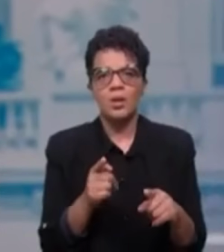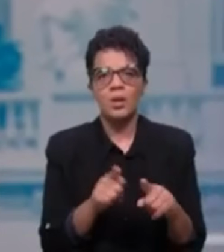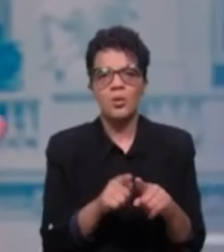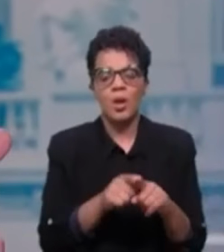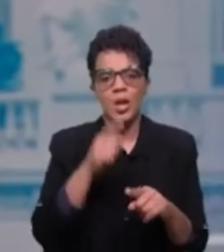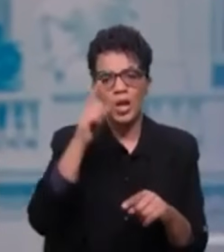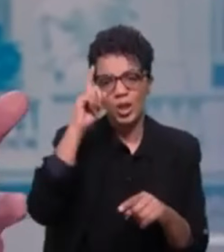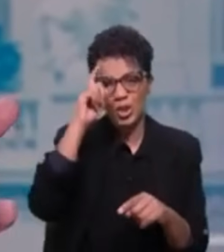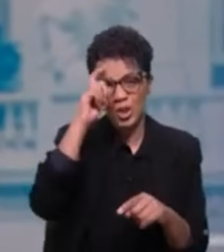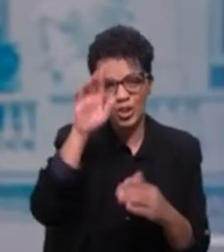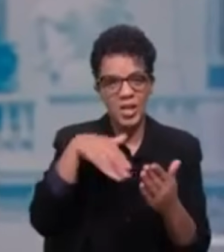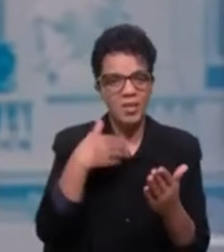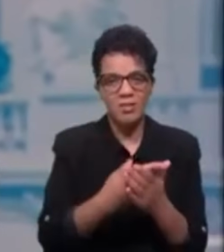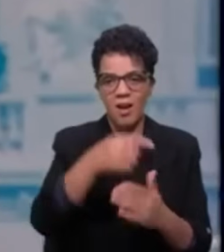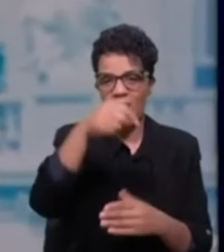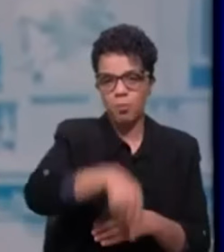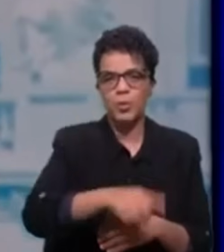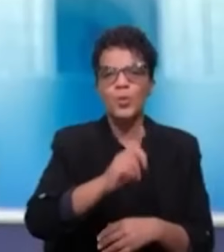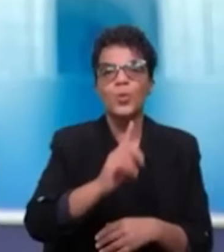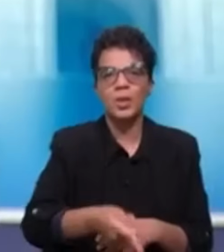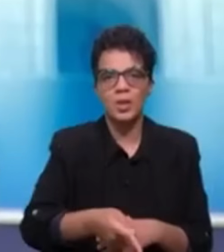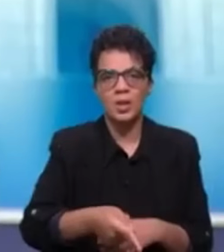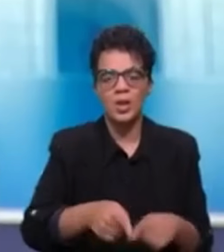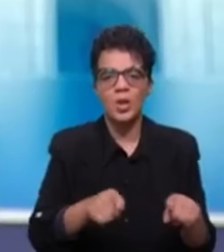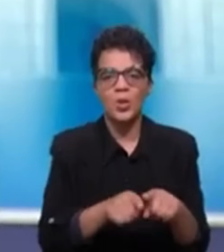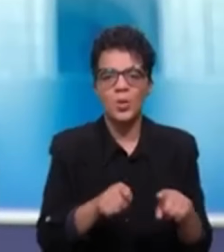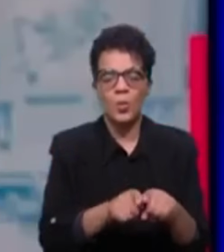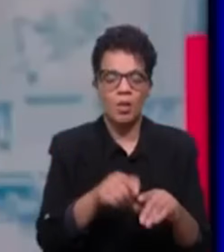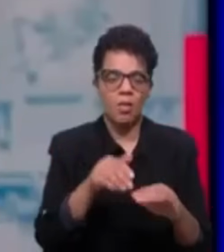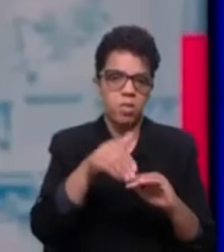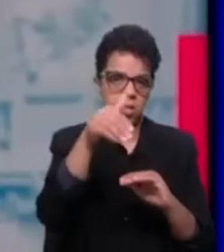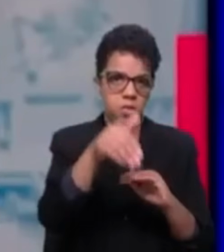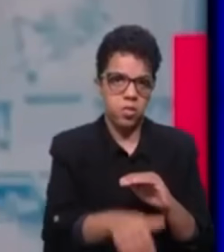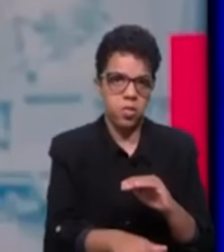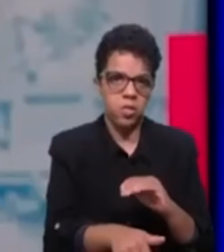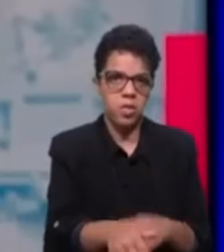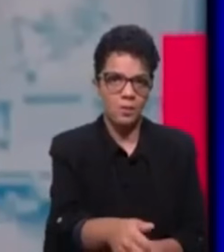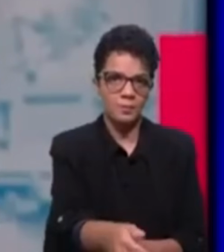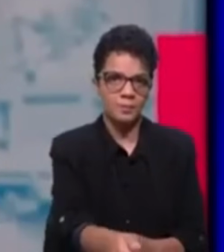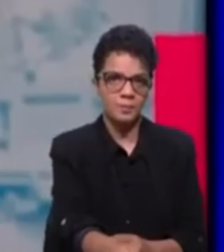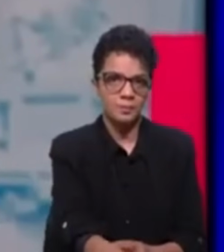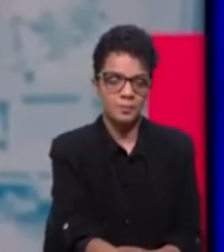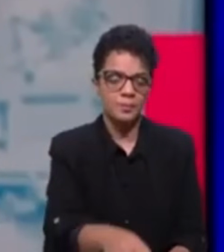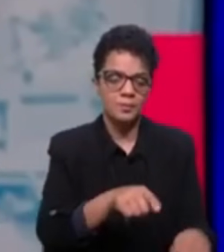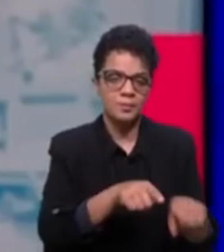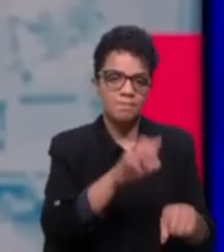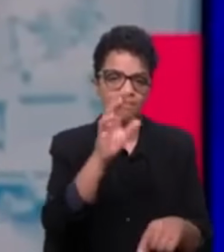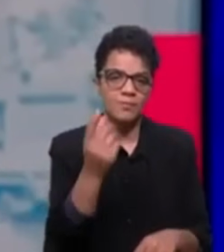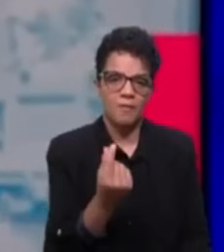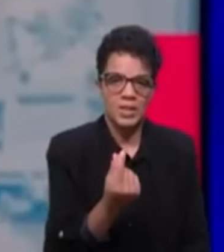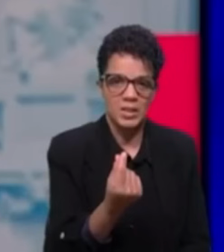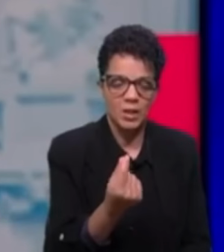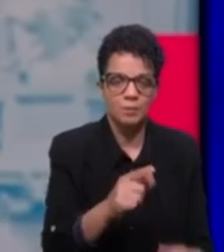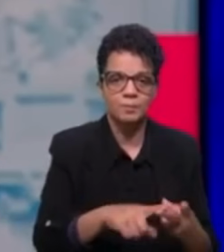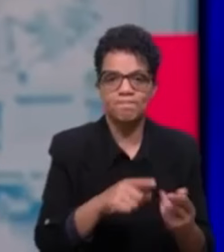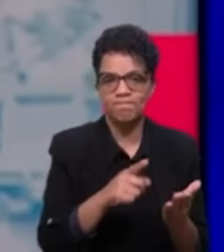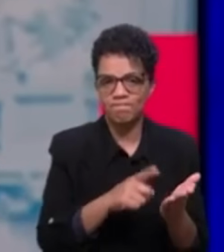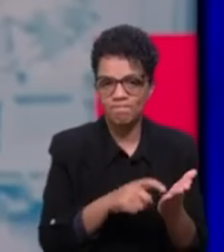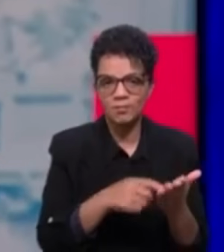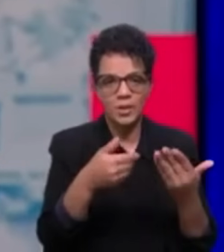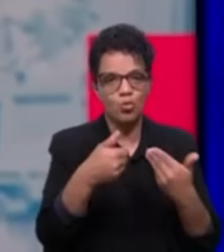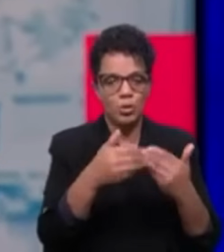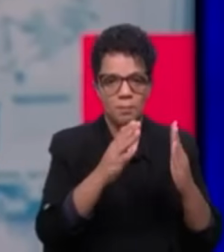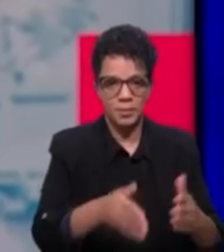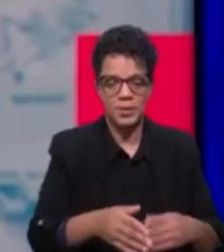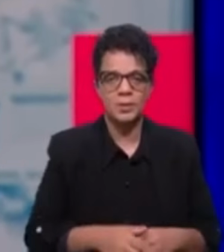S levaria inevitavelmente uma debilidade do nosso enquadramento financeiro e há necessidade de pedirmos ajuda Ora